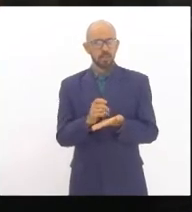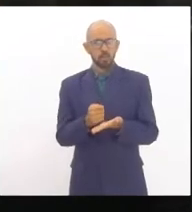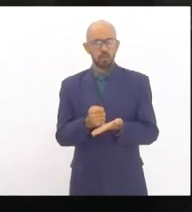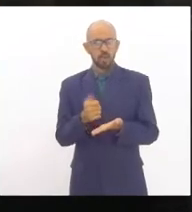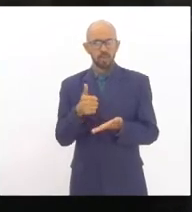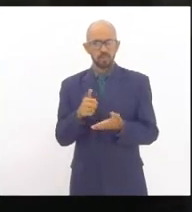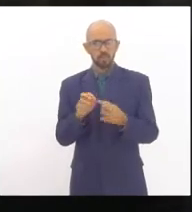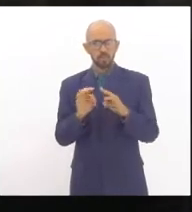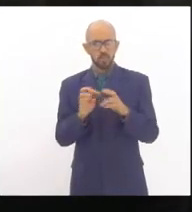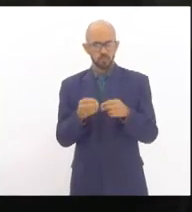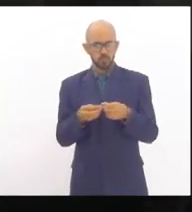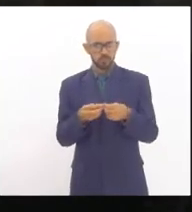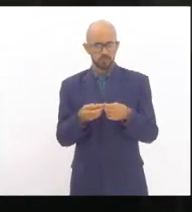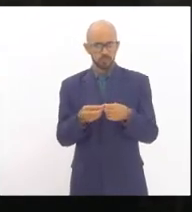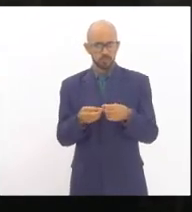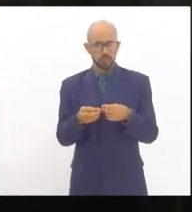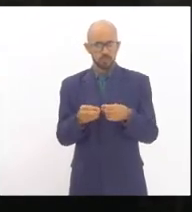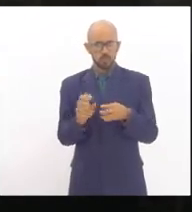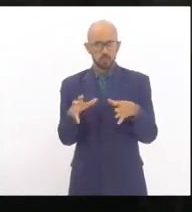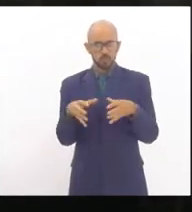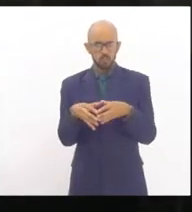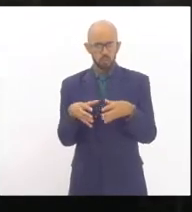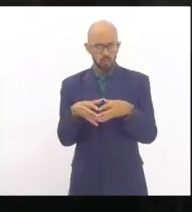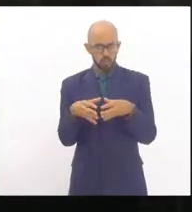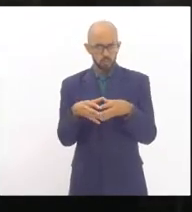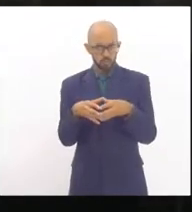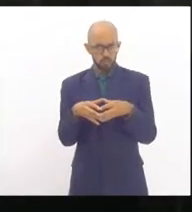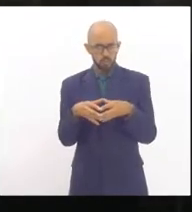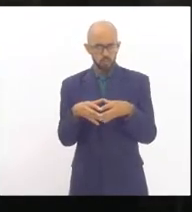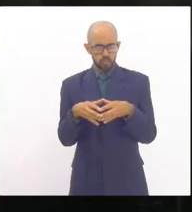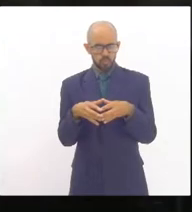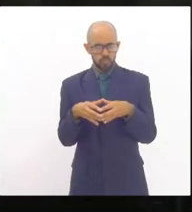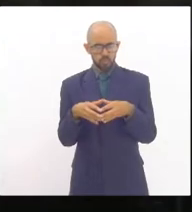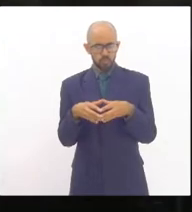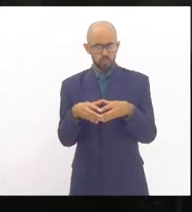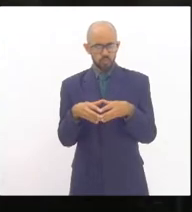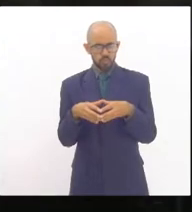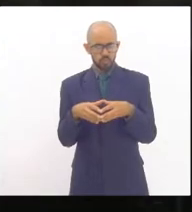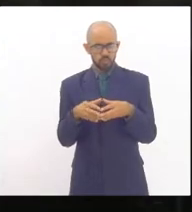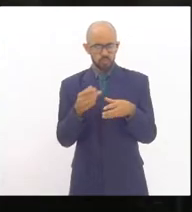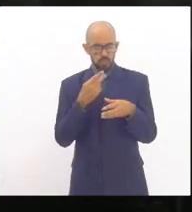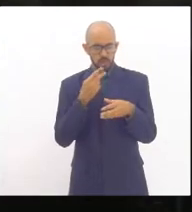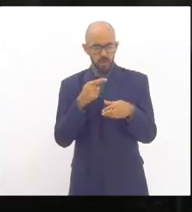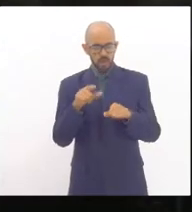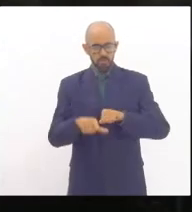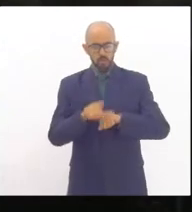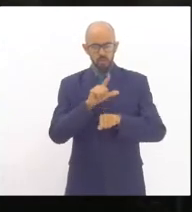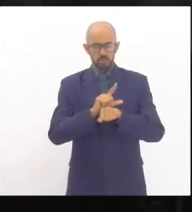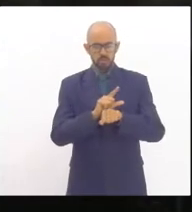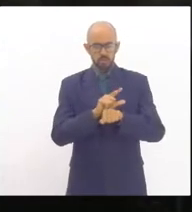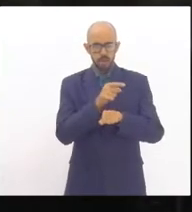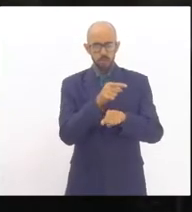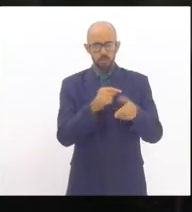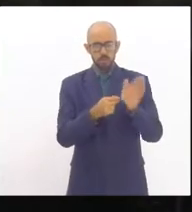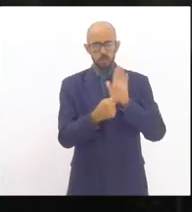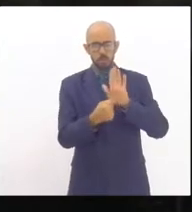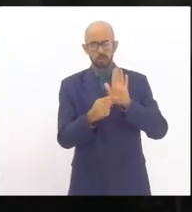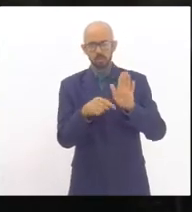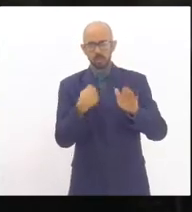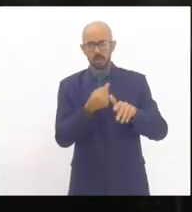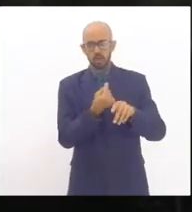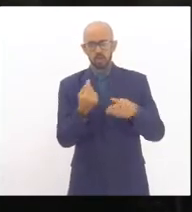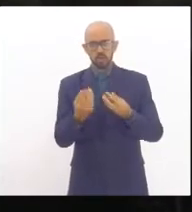Selene o elenco de unidades citados aqui pelo Deputado os povos nos mostra a